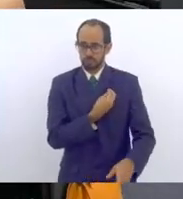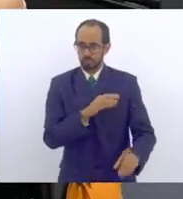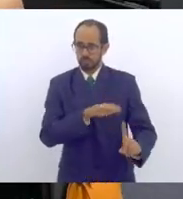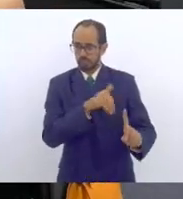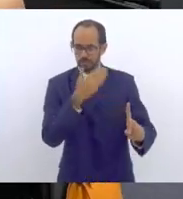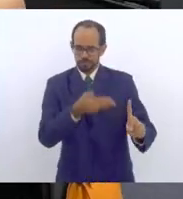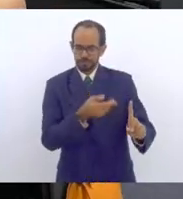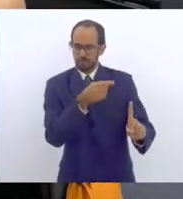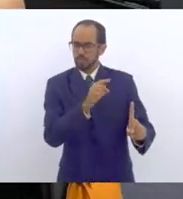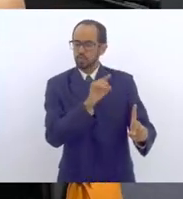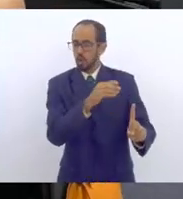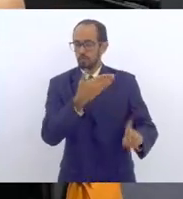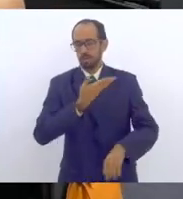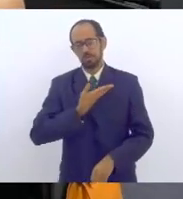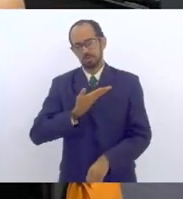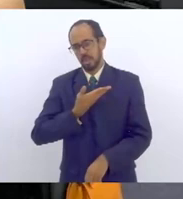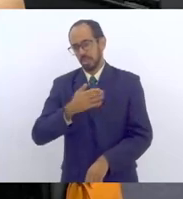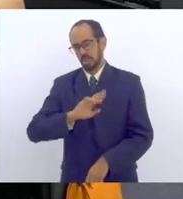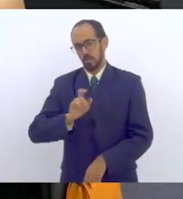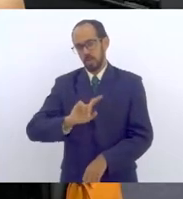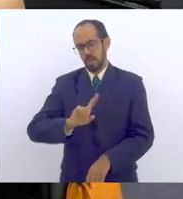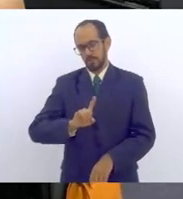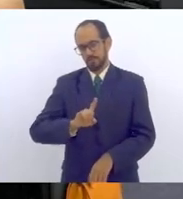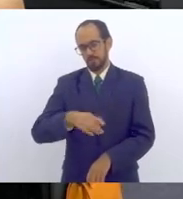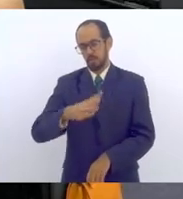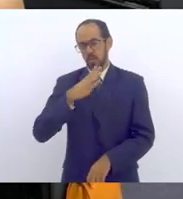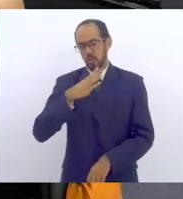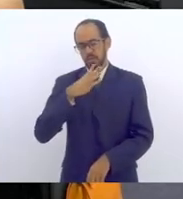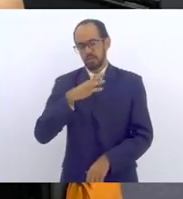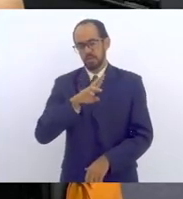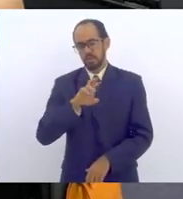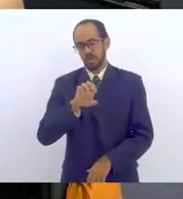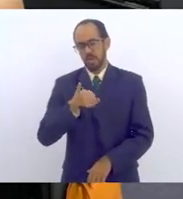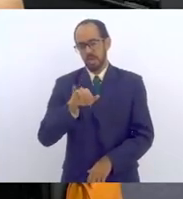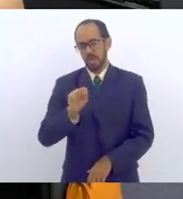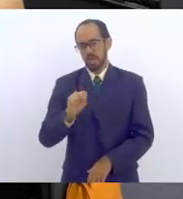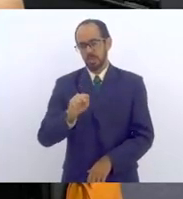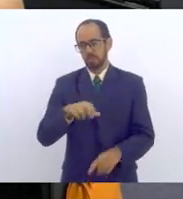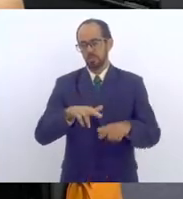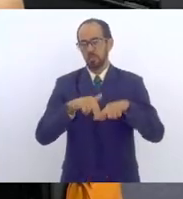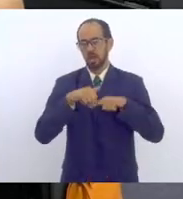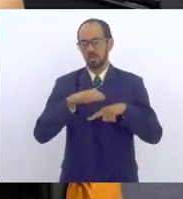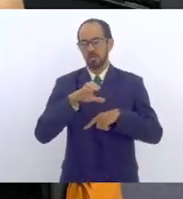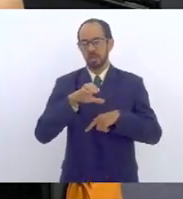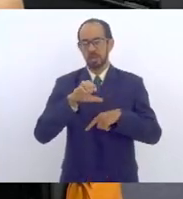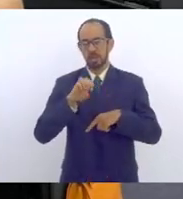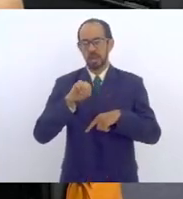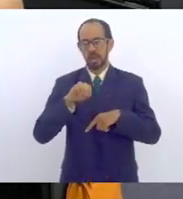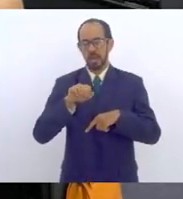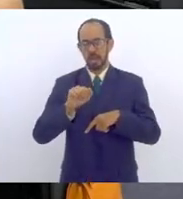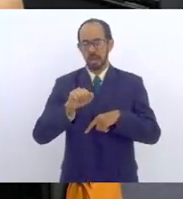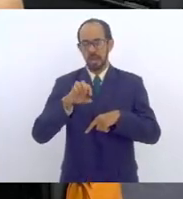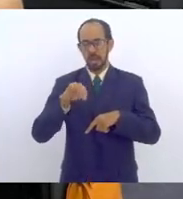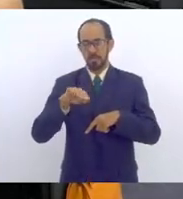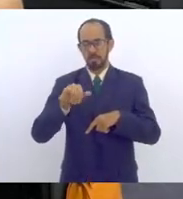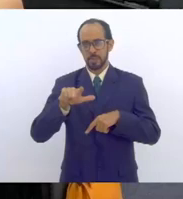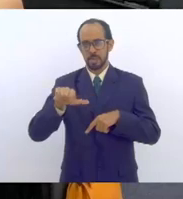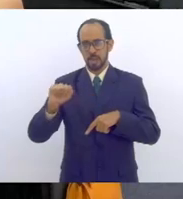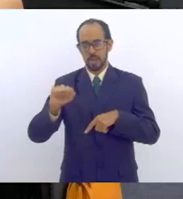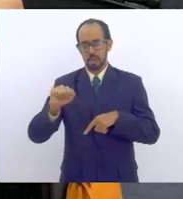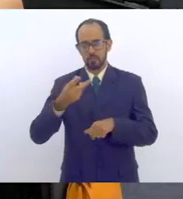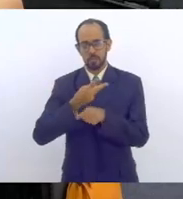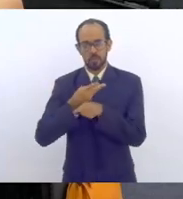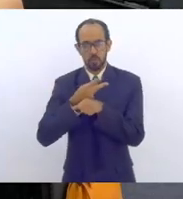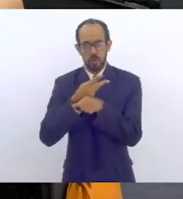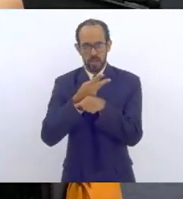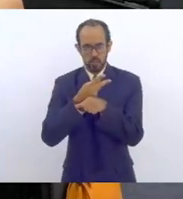amizade e eu conheci o Reis através da Camila Camila foi Nossa procuradora na câmara